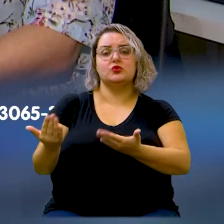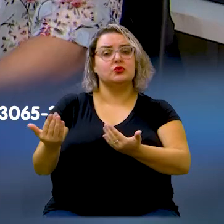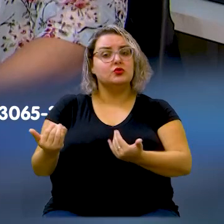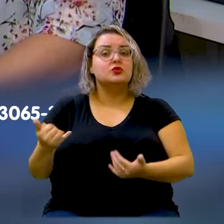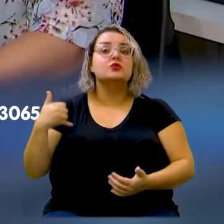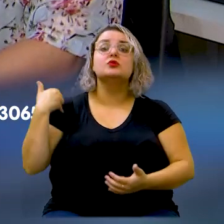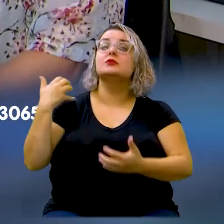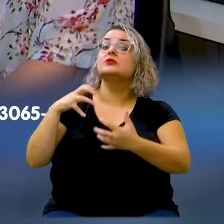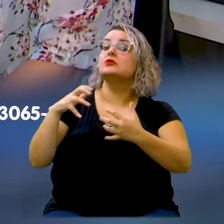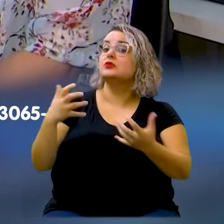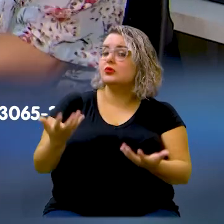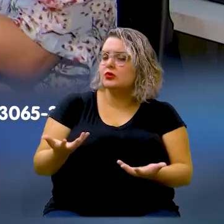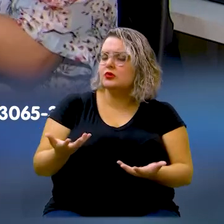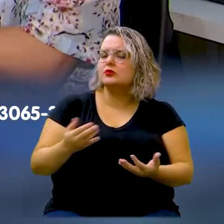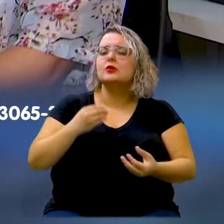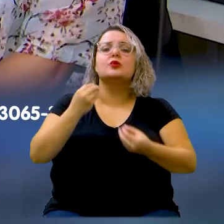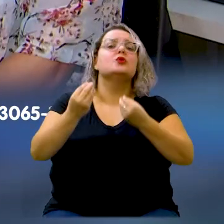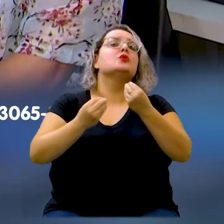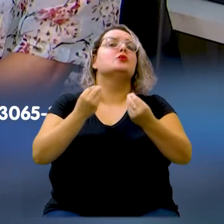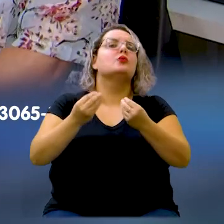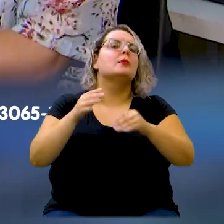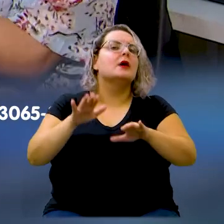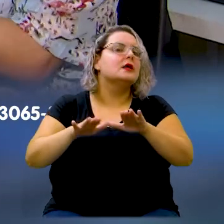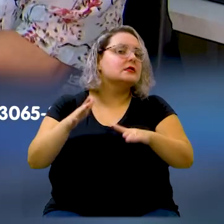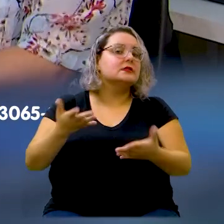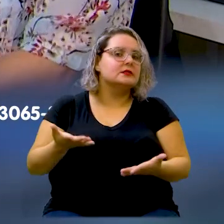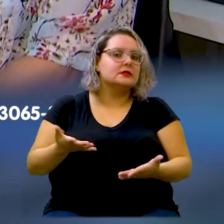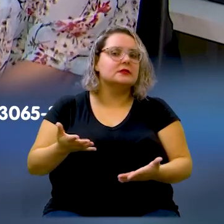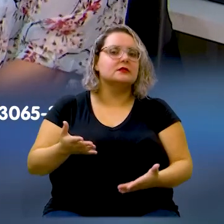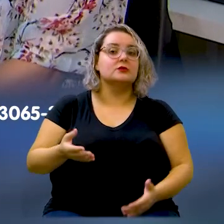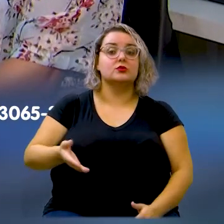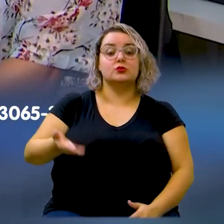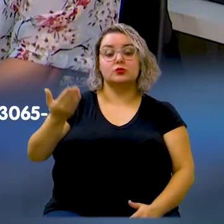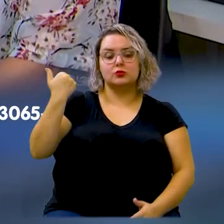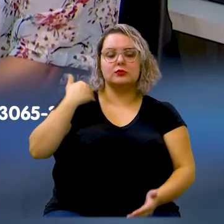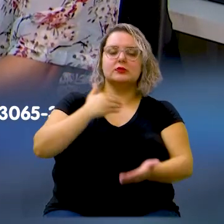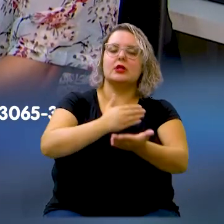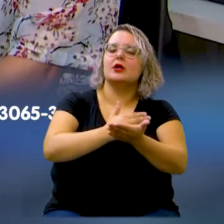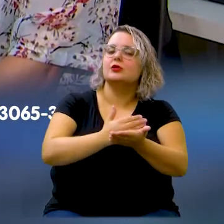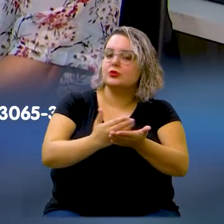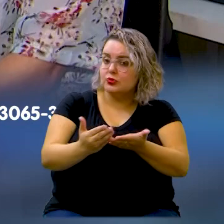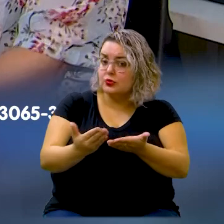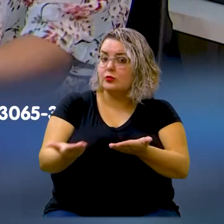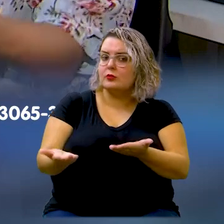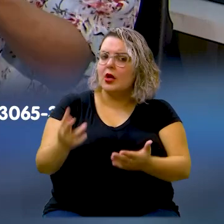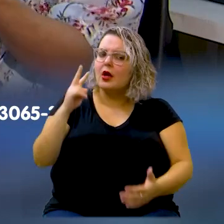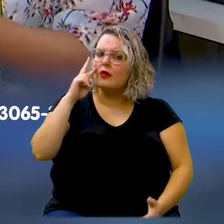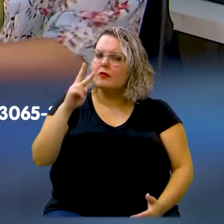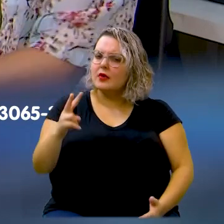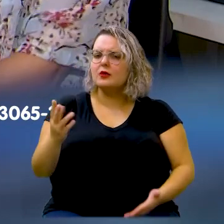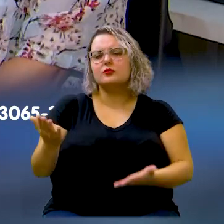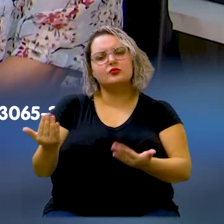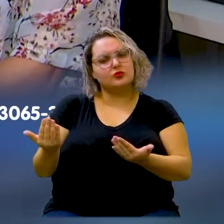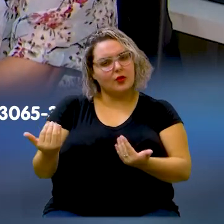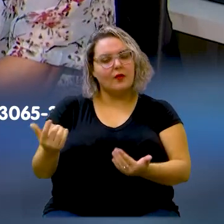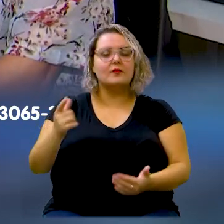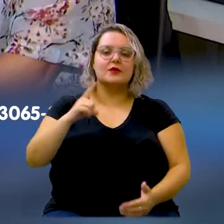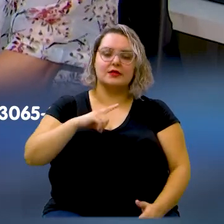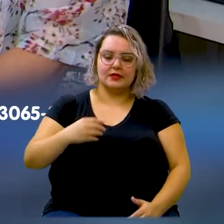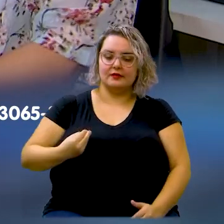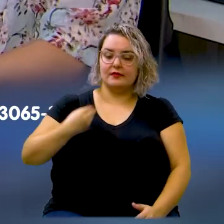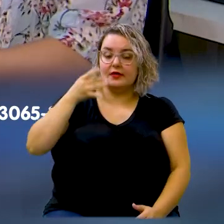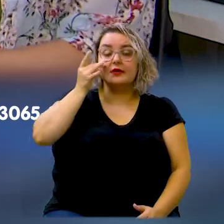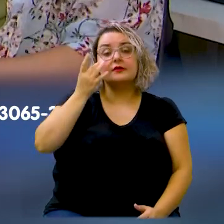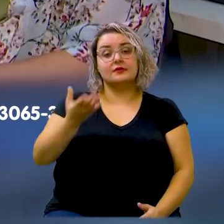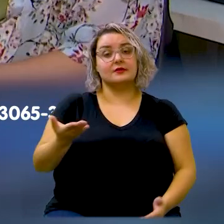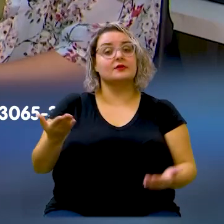de idosos. Como às vezes, você que já está desde o começo, ver algum jovem que esteve aqui